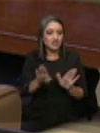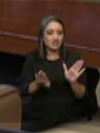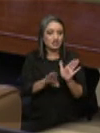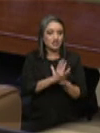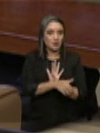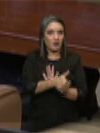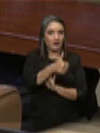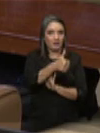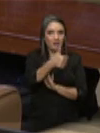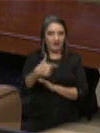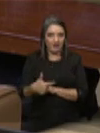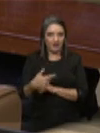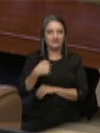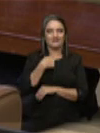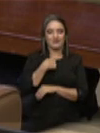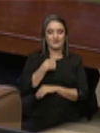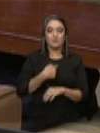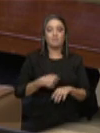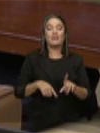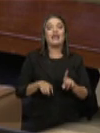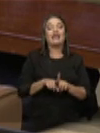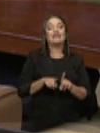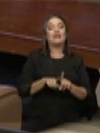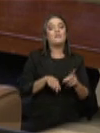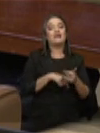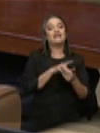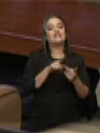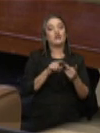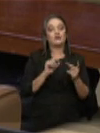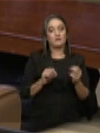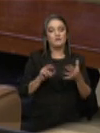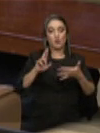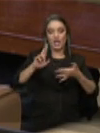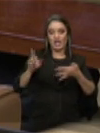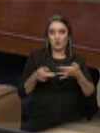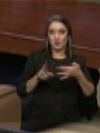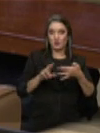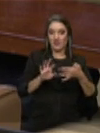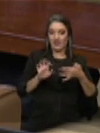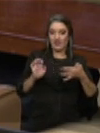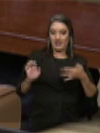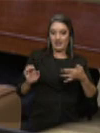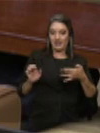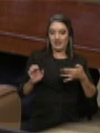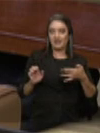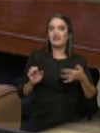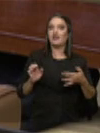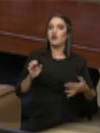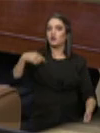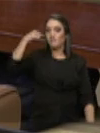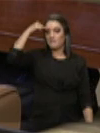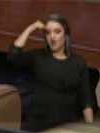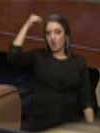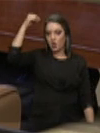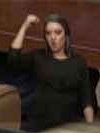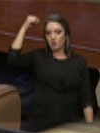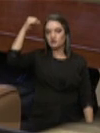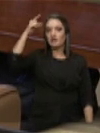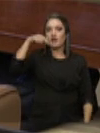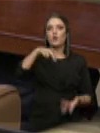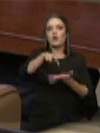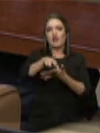nesse tribunal. E, em segundo lugar, o recurso extraordinário do ministro Luiz Roberto Barroso foi relatado